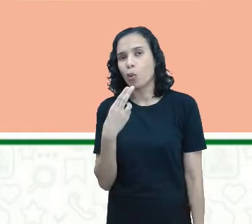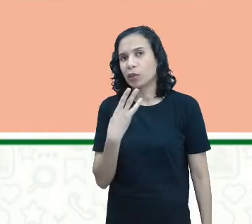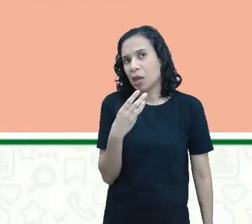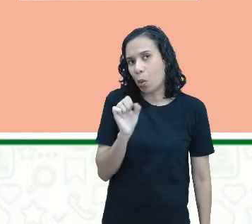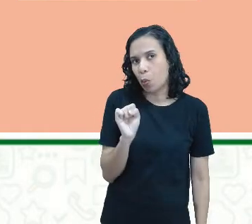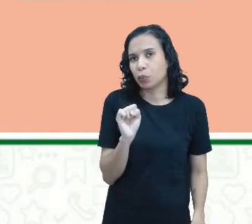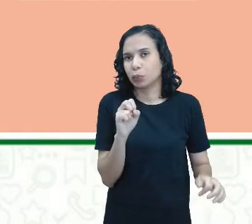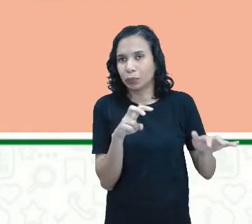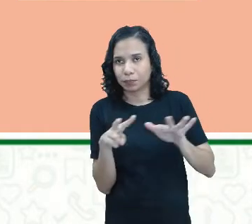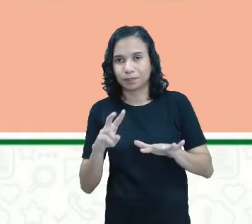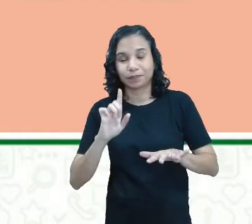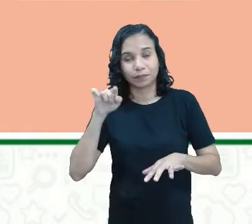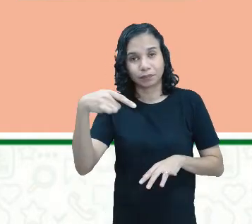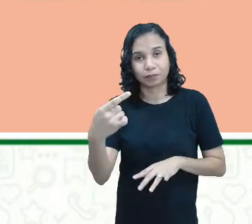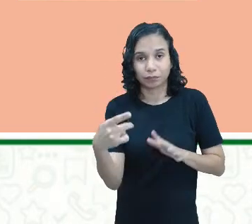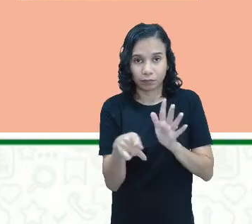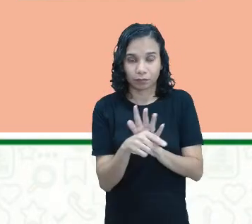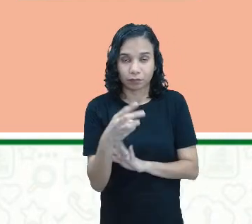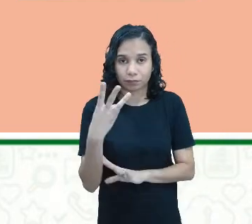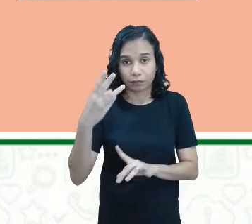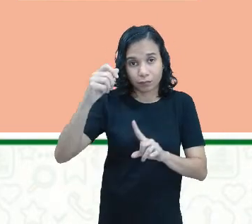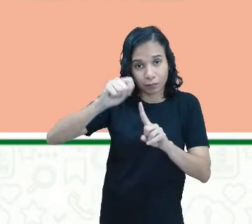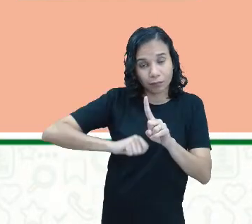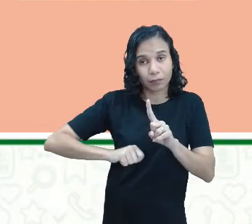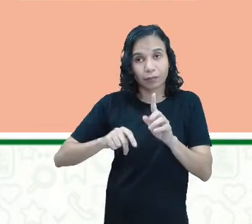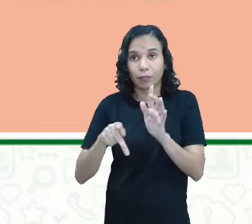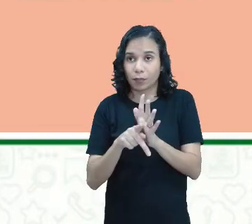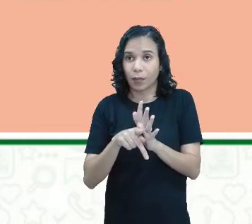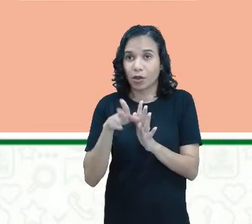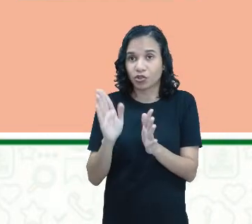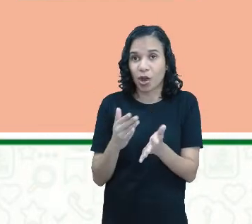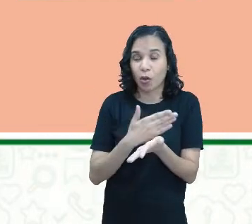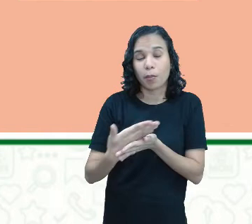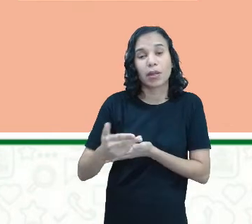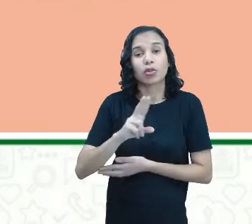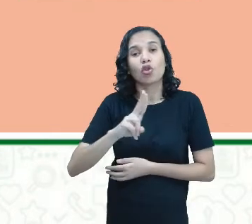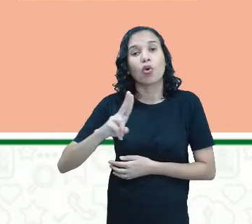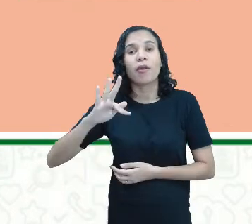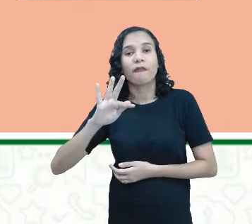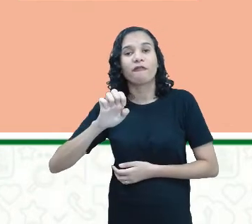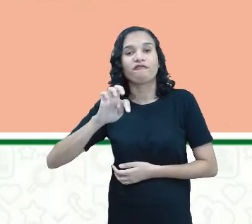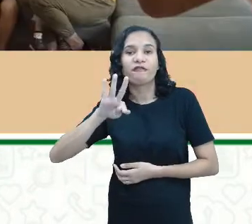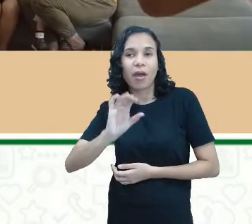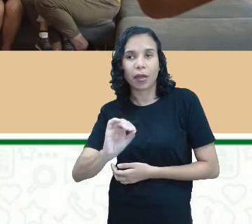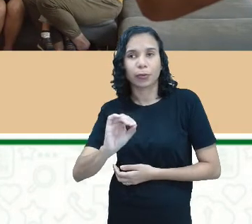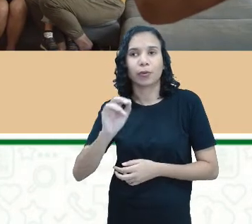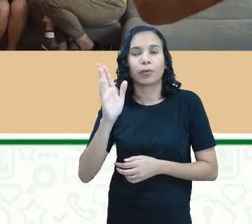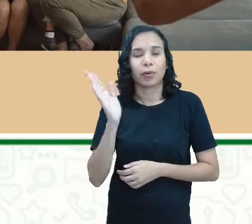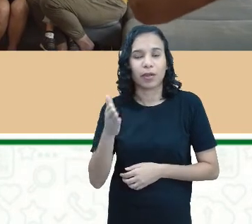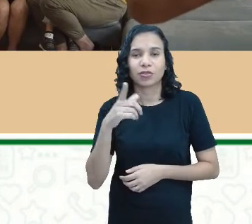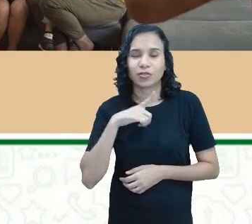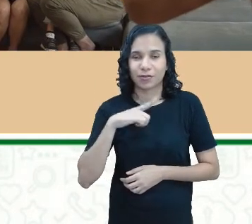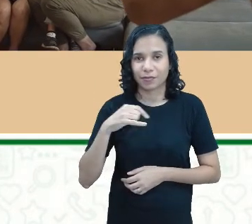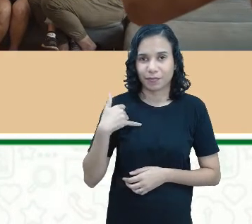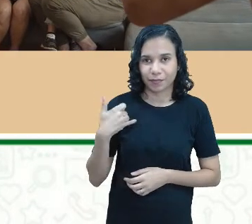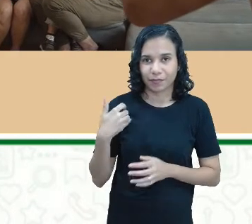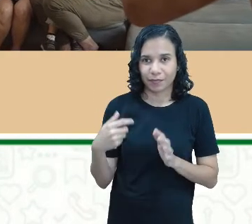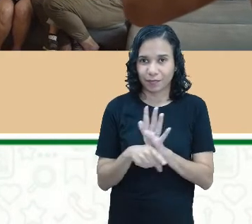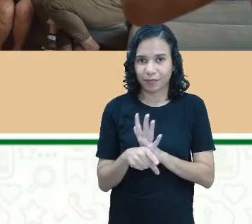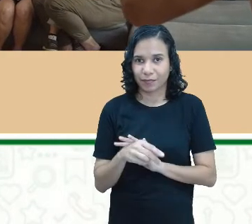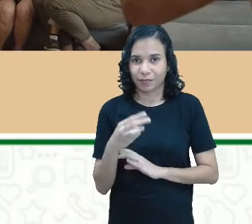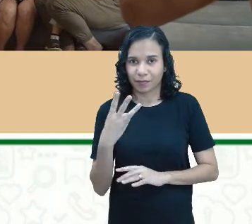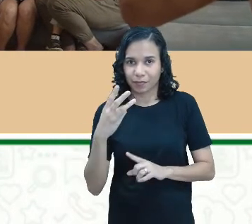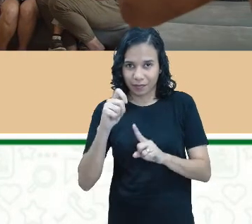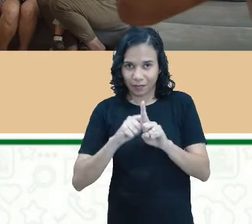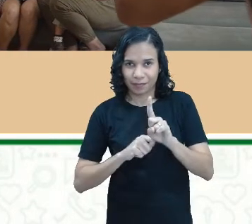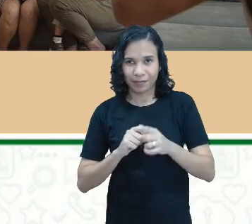né? Após 3 meses, o embrião já passa a ser chamado de feto, quando ele já atinge a idade